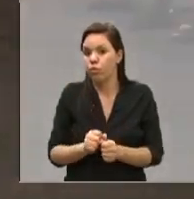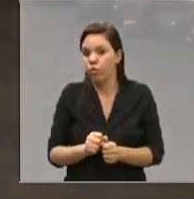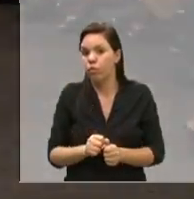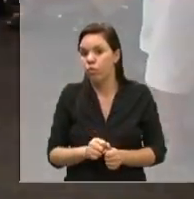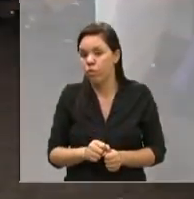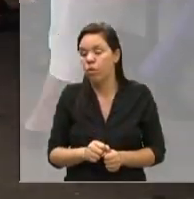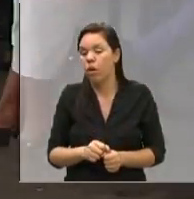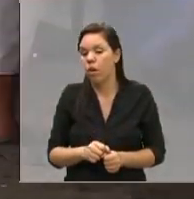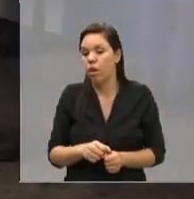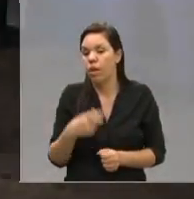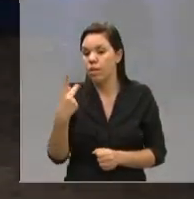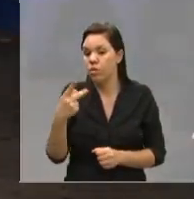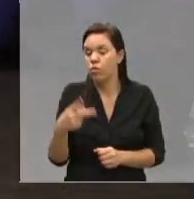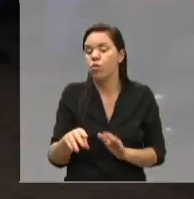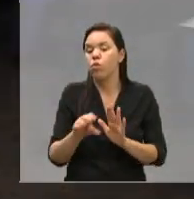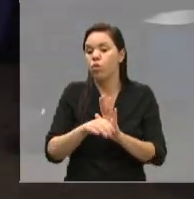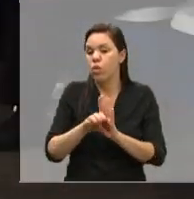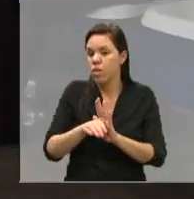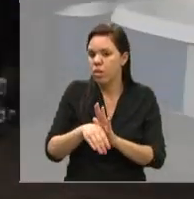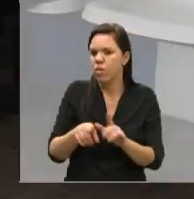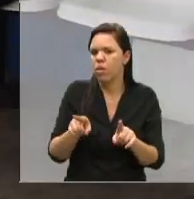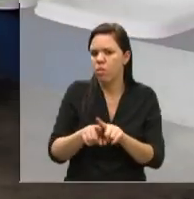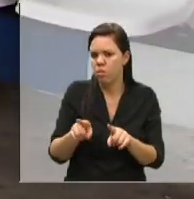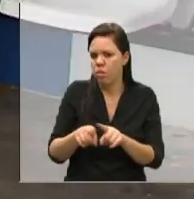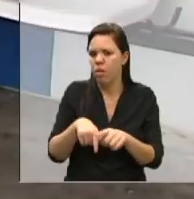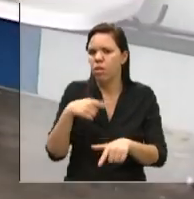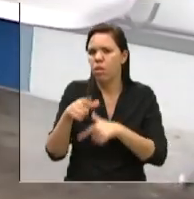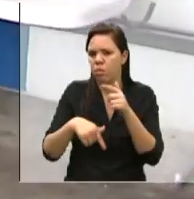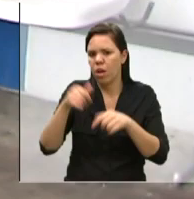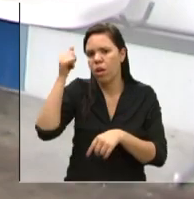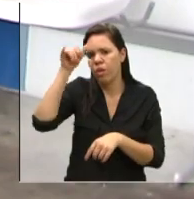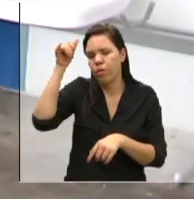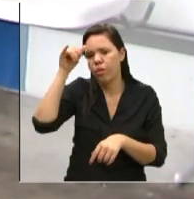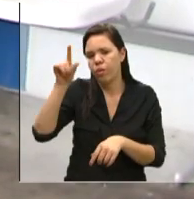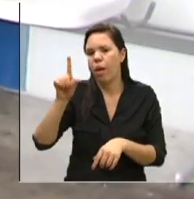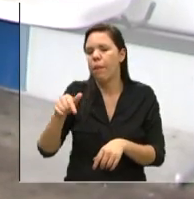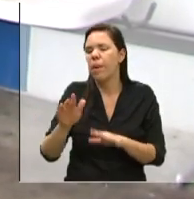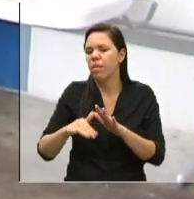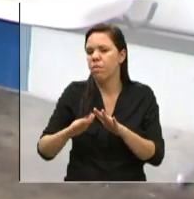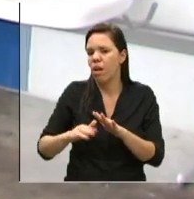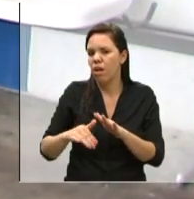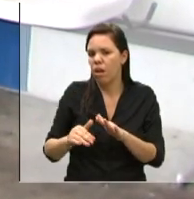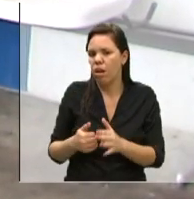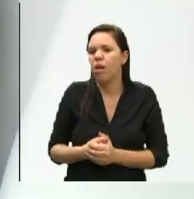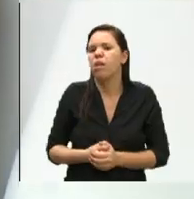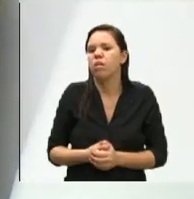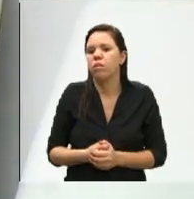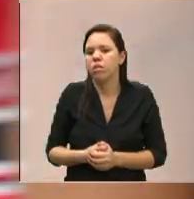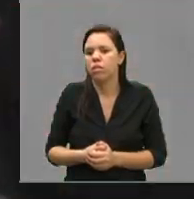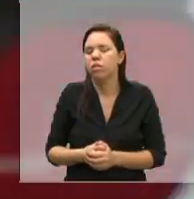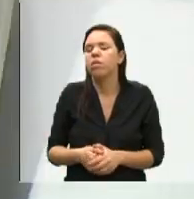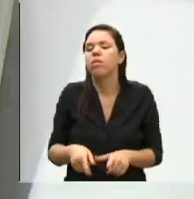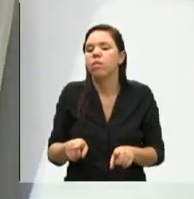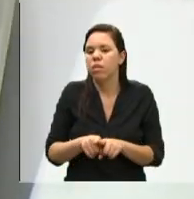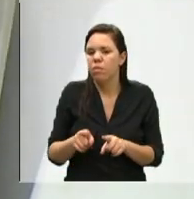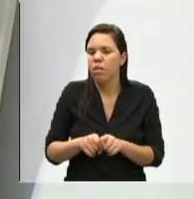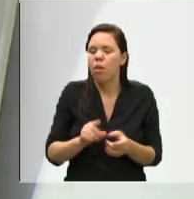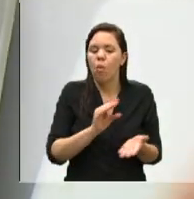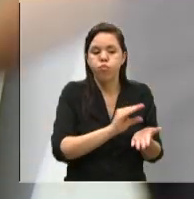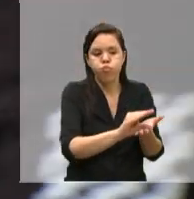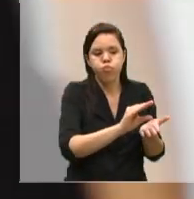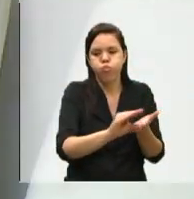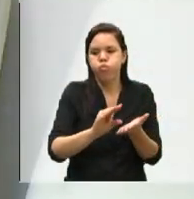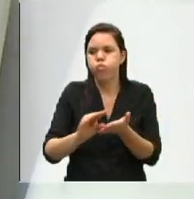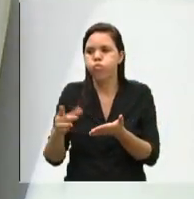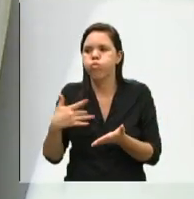A sua concepção, lida com prevenção, é um sistema muito mais barato, inclusive do ponto de vista orçamentário, quer